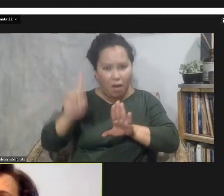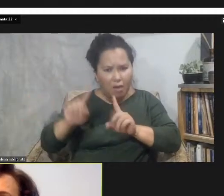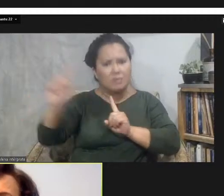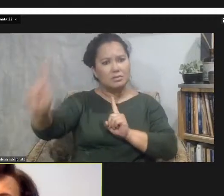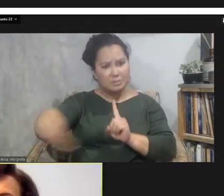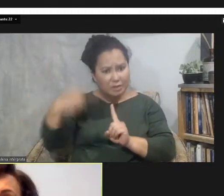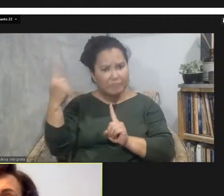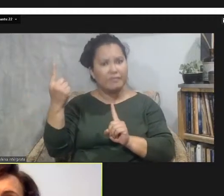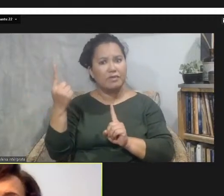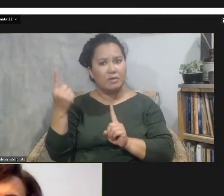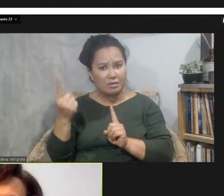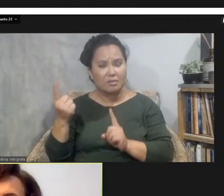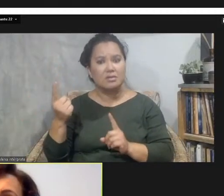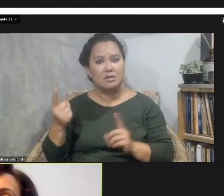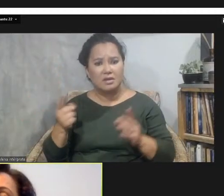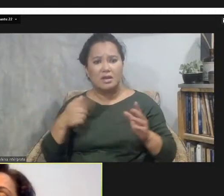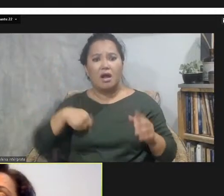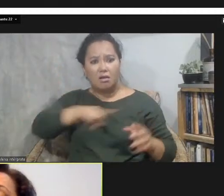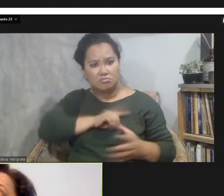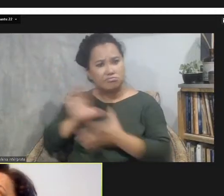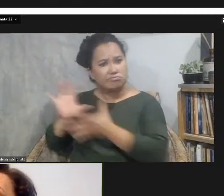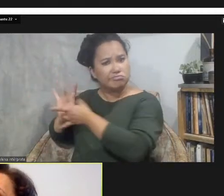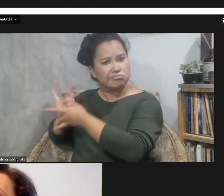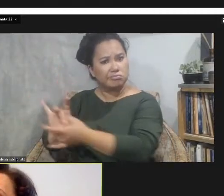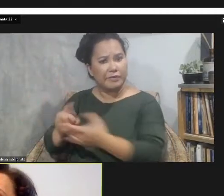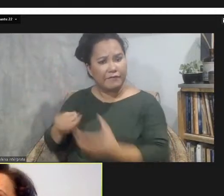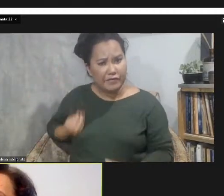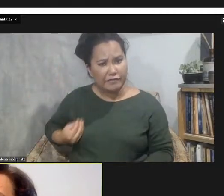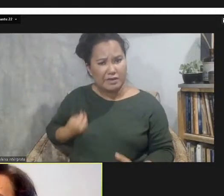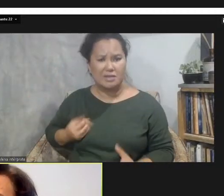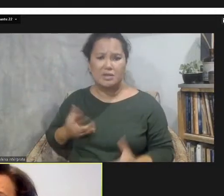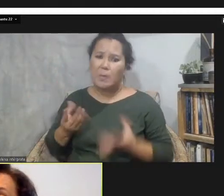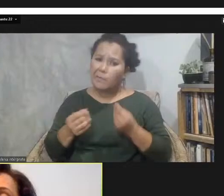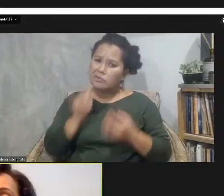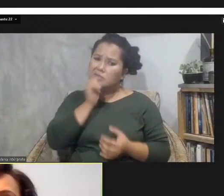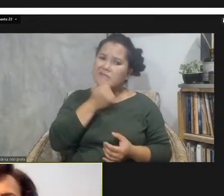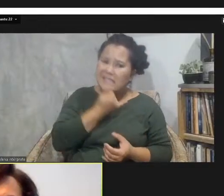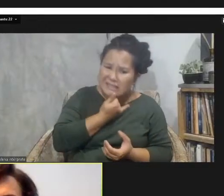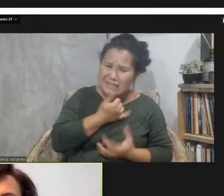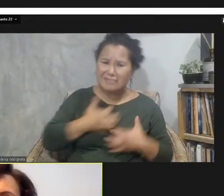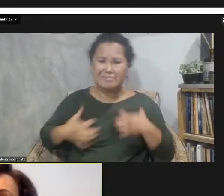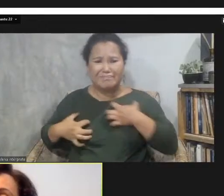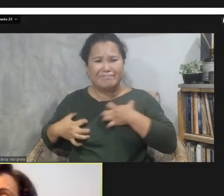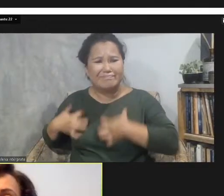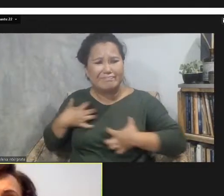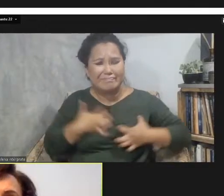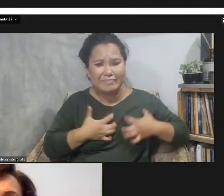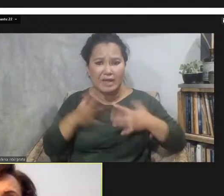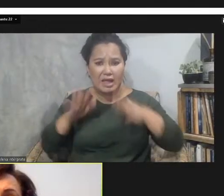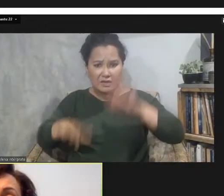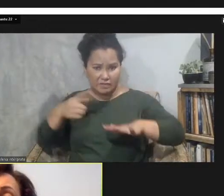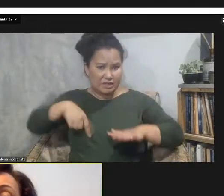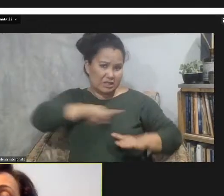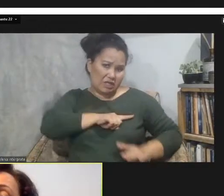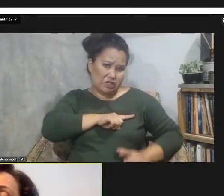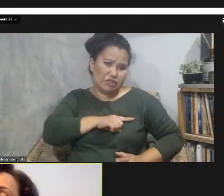tristezas e angústias, que nos desafia a trabalhar com ferramentas, muitas delas, estranhas ao nosso